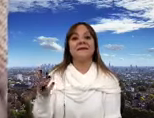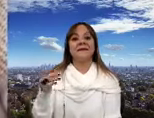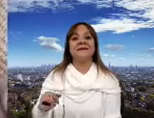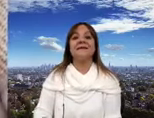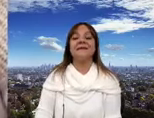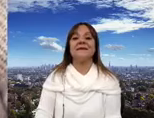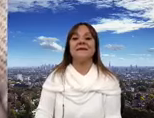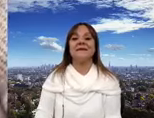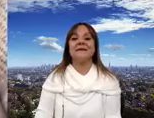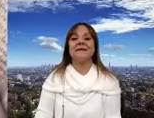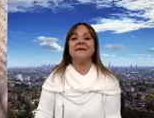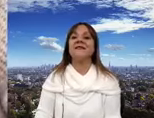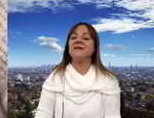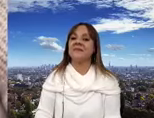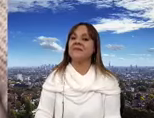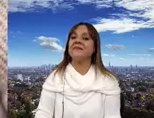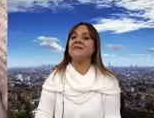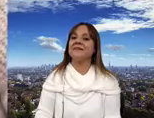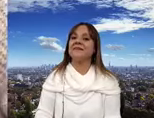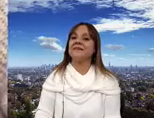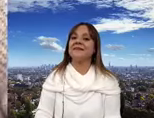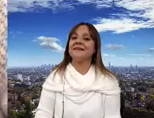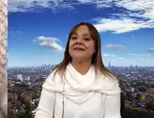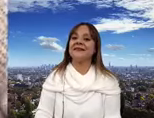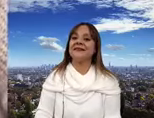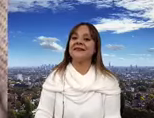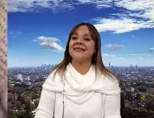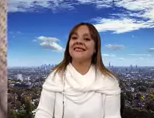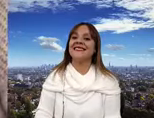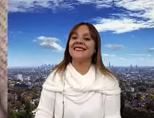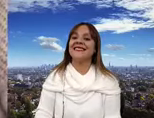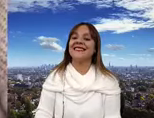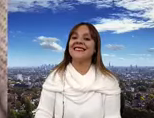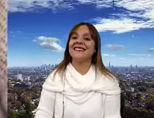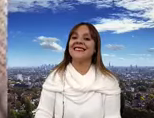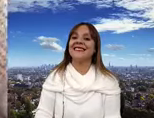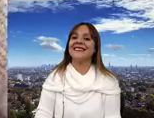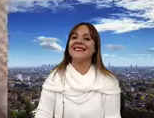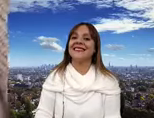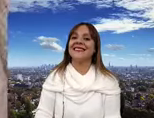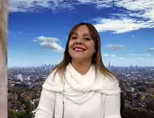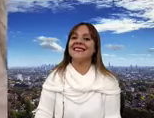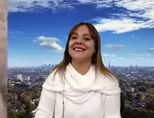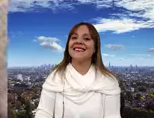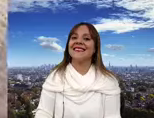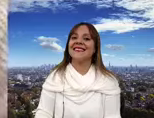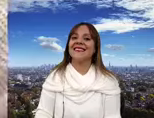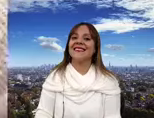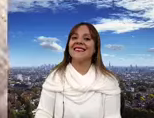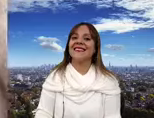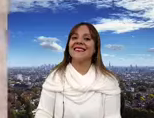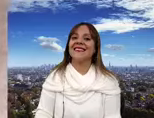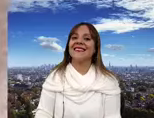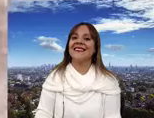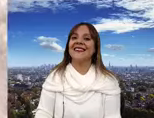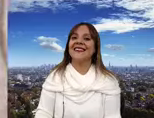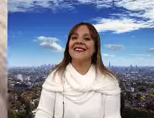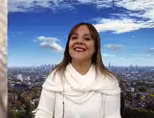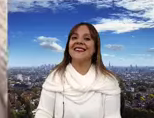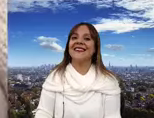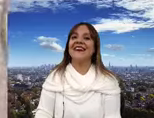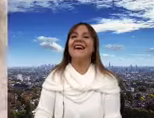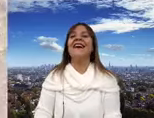pelo apoio, amor e carinho oferecidos diariamente, principalmente por você. Eu te amo muito, seu eterno namorado,